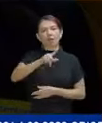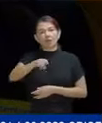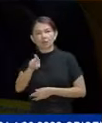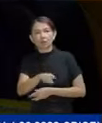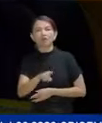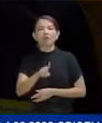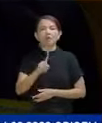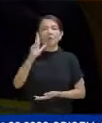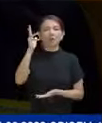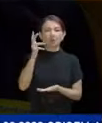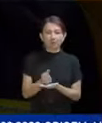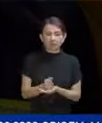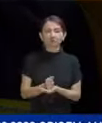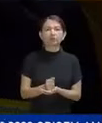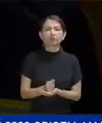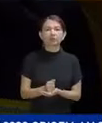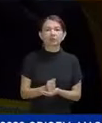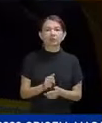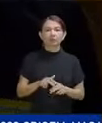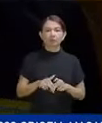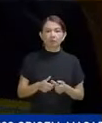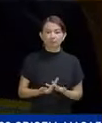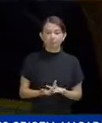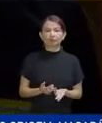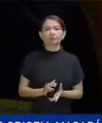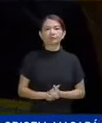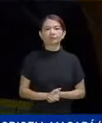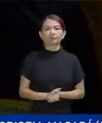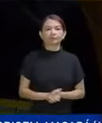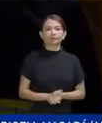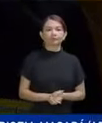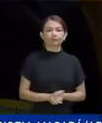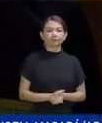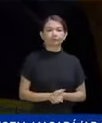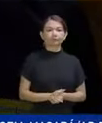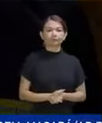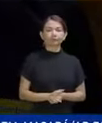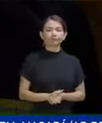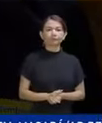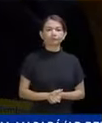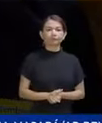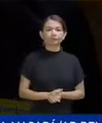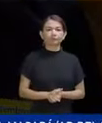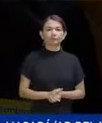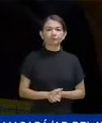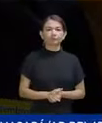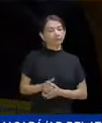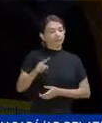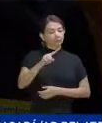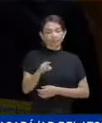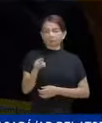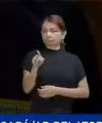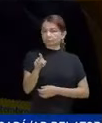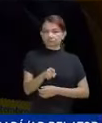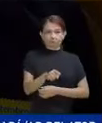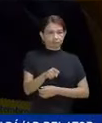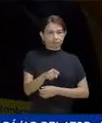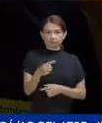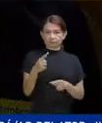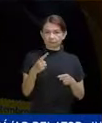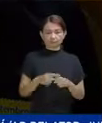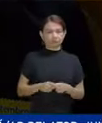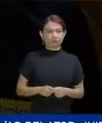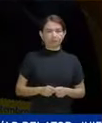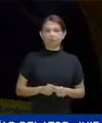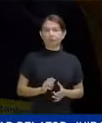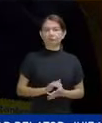a decisão colegiada por meio da querela nullitatis. Não há invalidade de citação porque, em verdade, não há